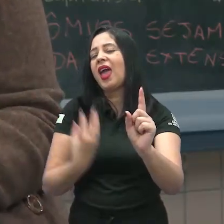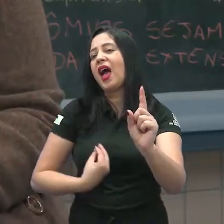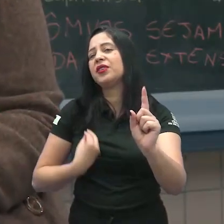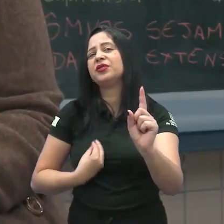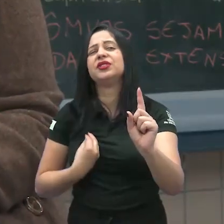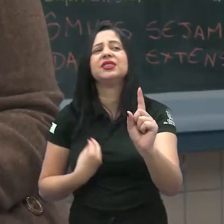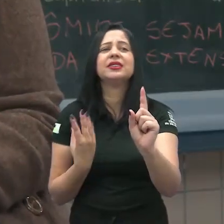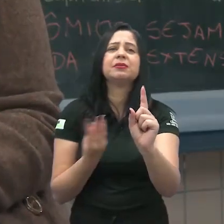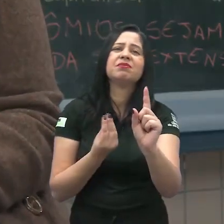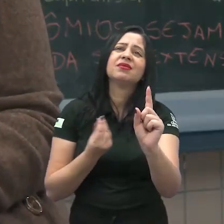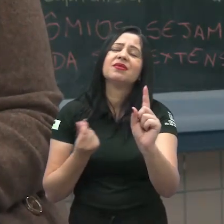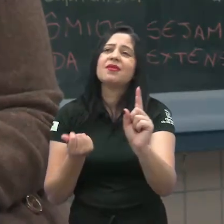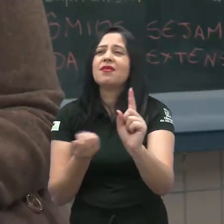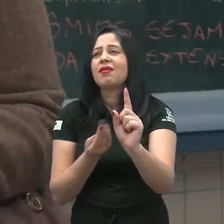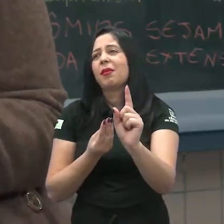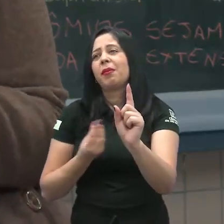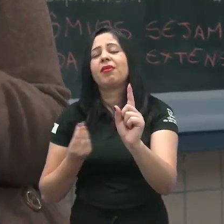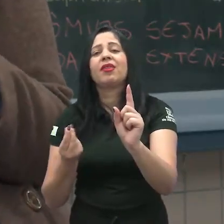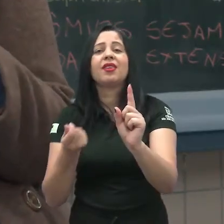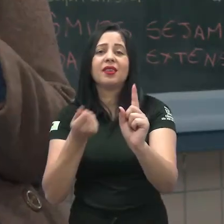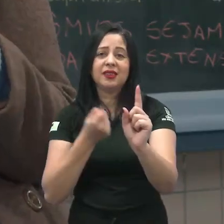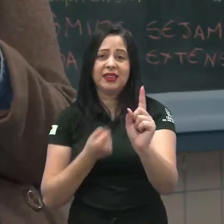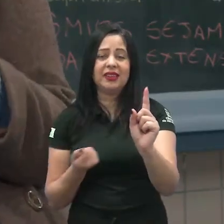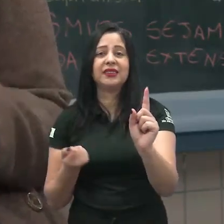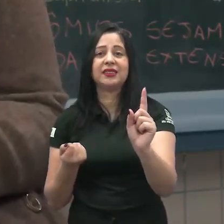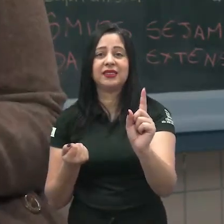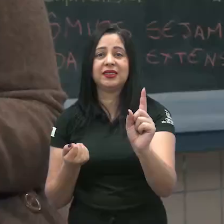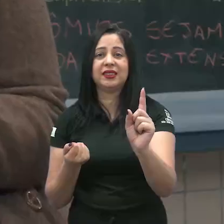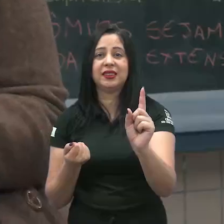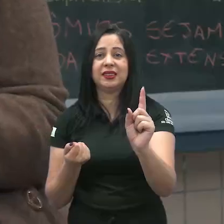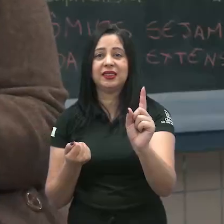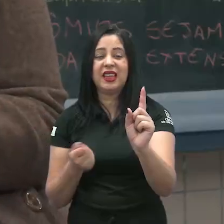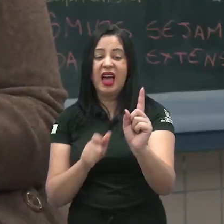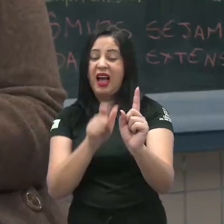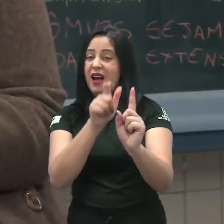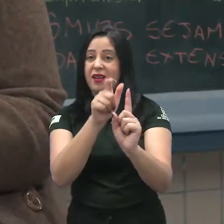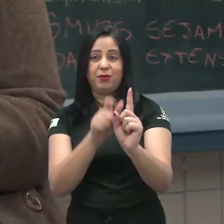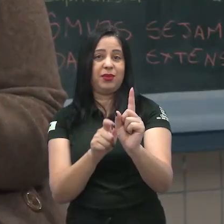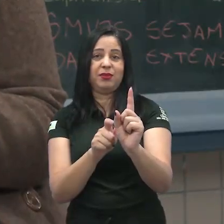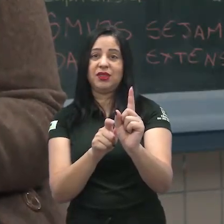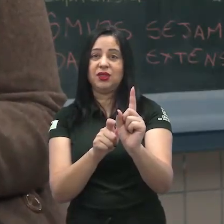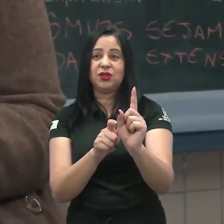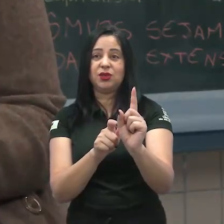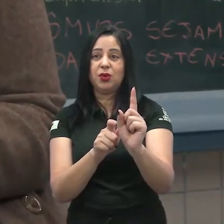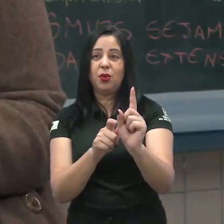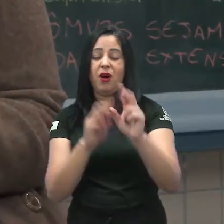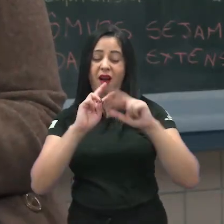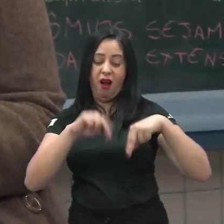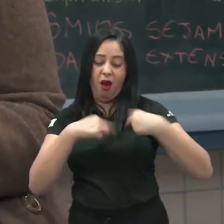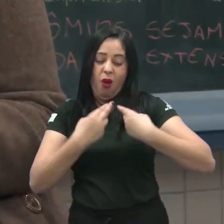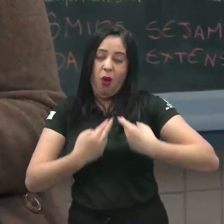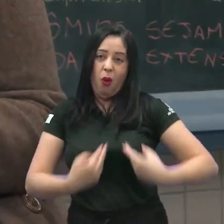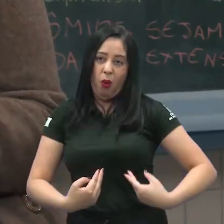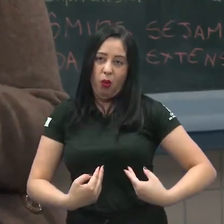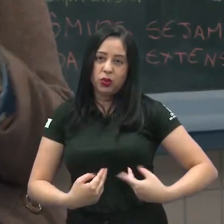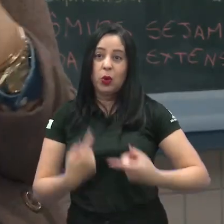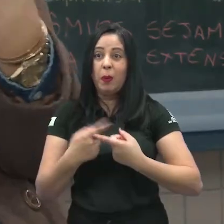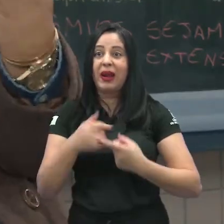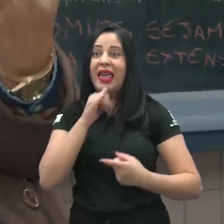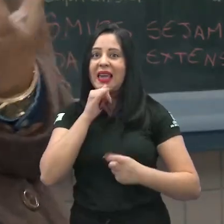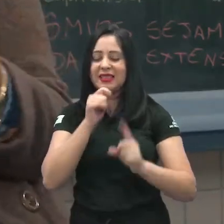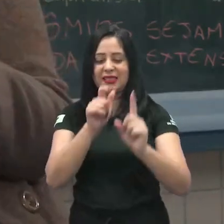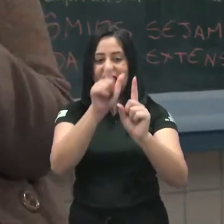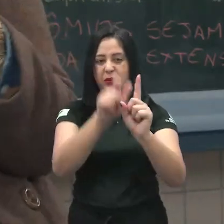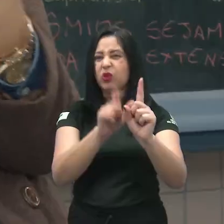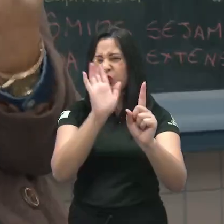vida, né? Pessoas que têm dificuldade de lidar com o luto, né? Quando as pessoas